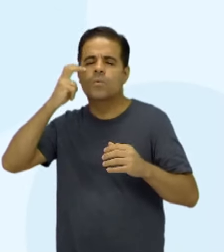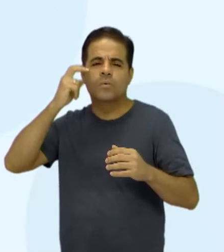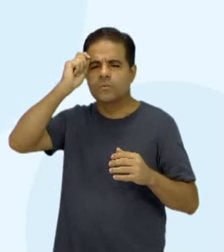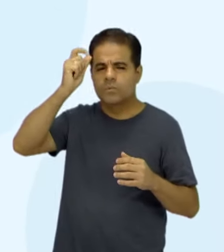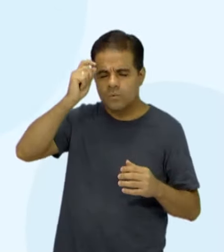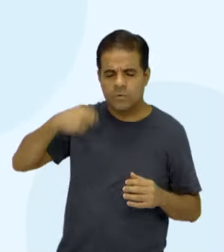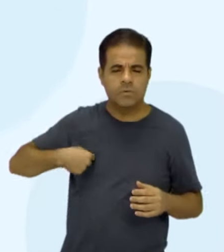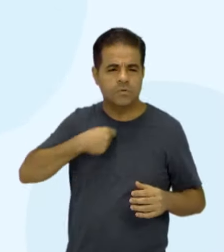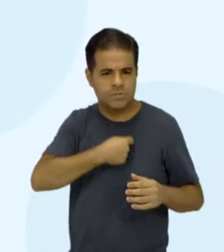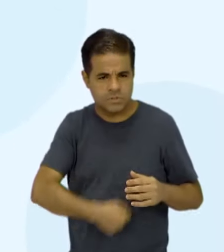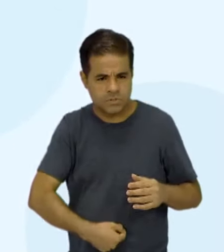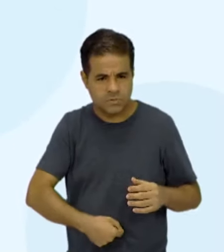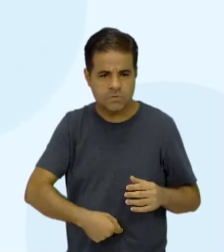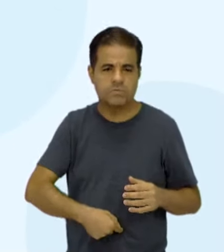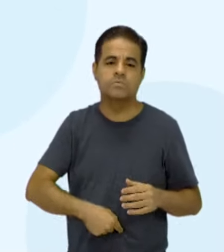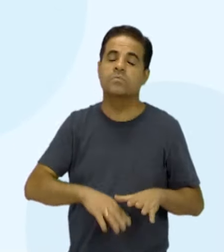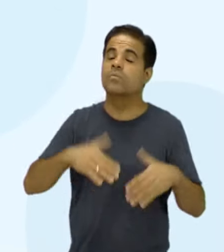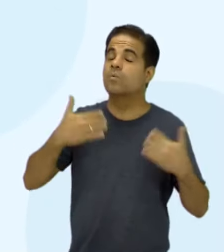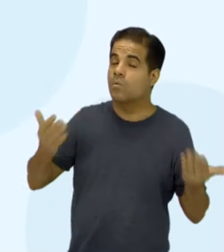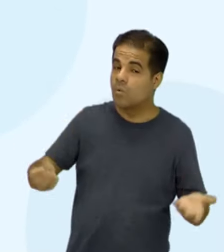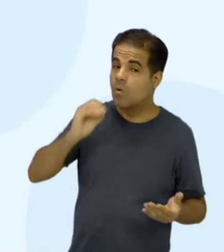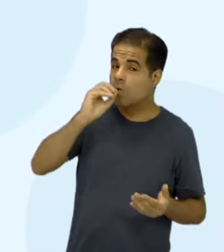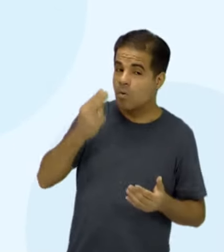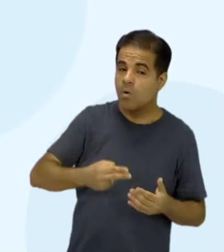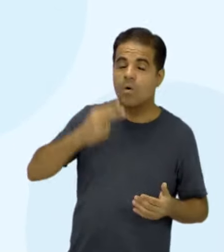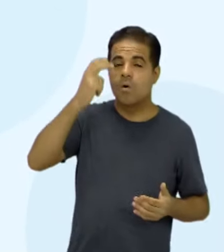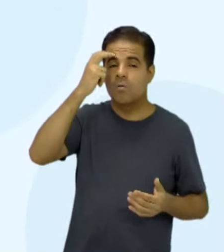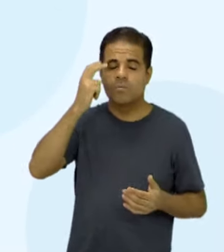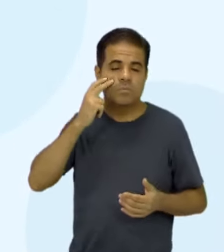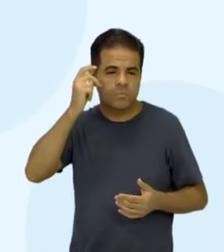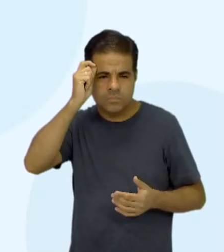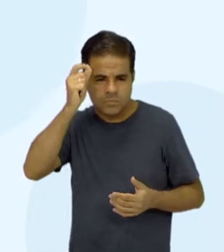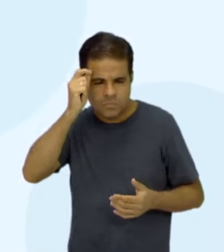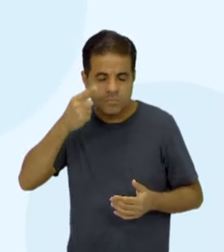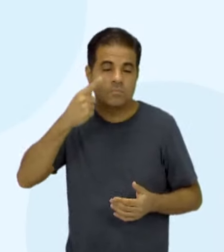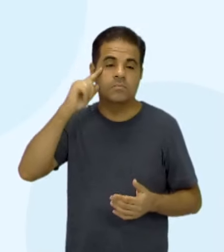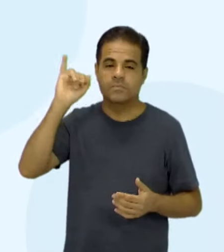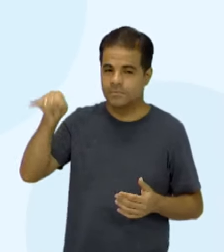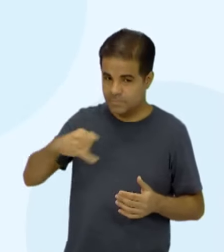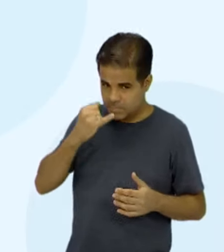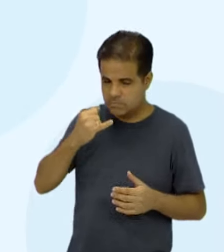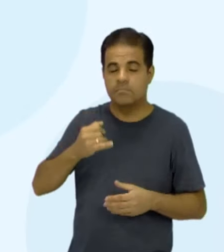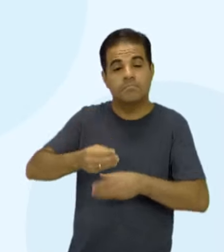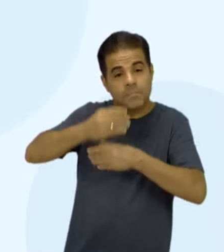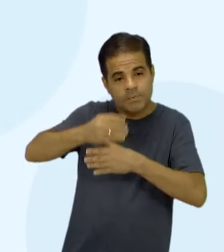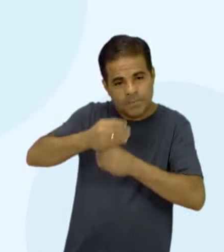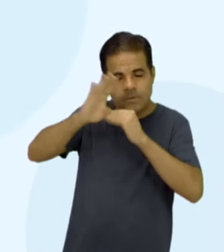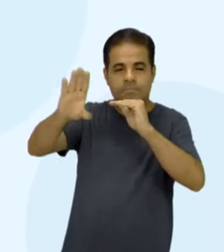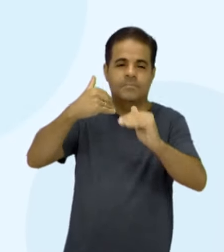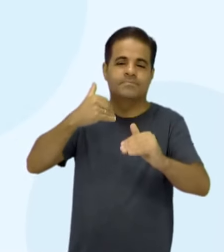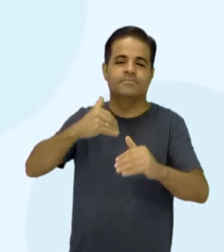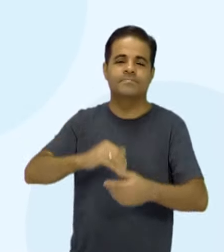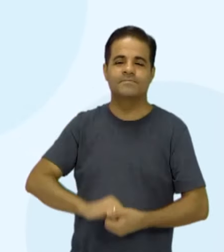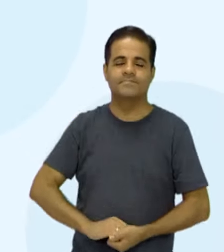Horda de japonessica e a cultura japonesa papão the screen in Black